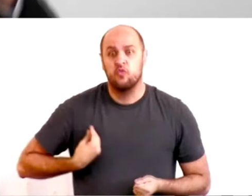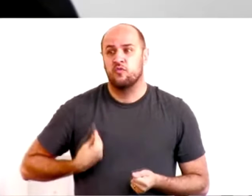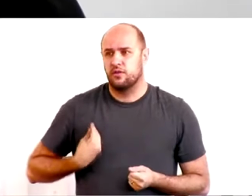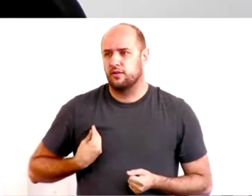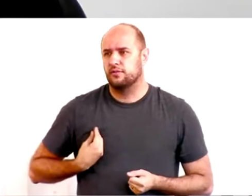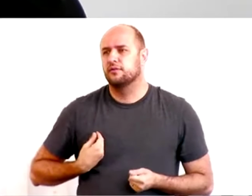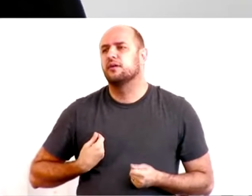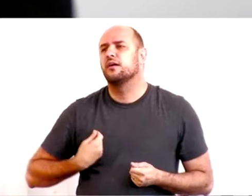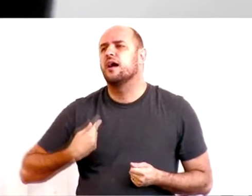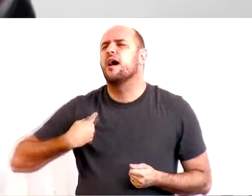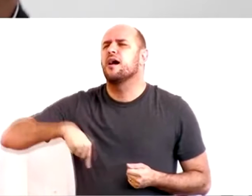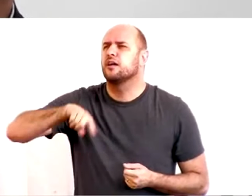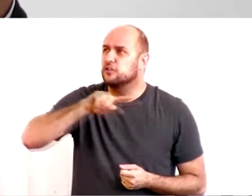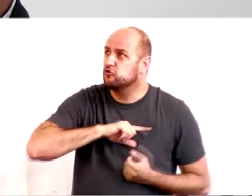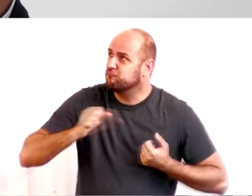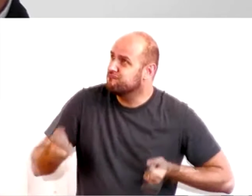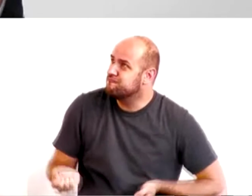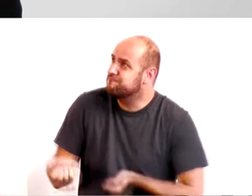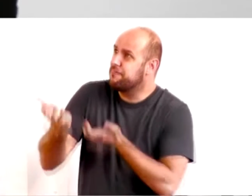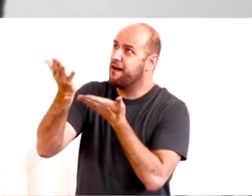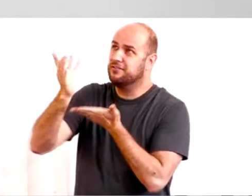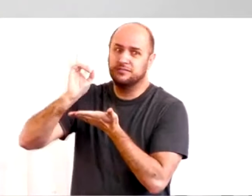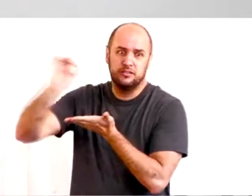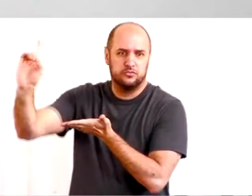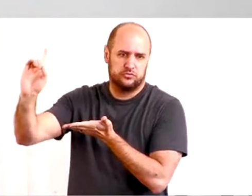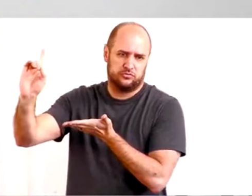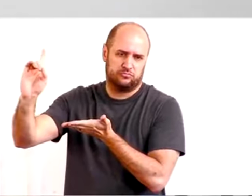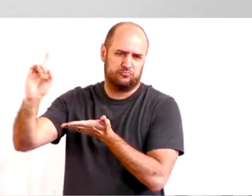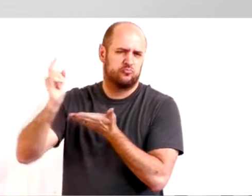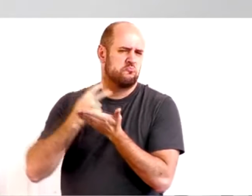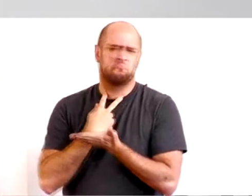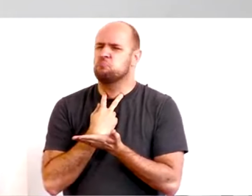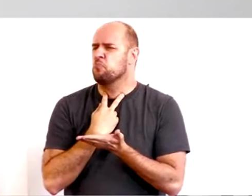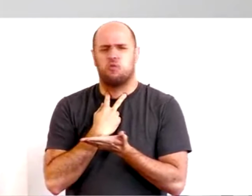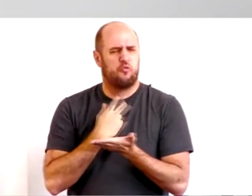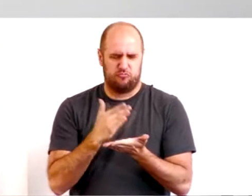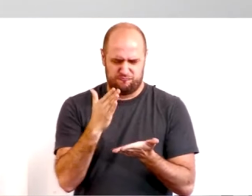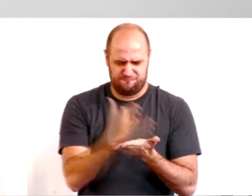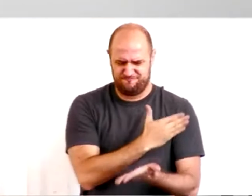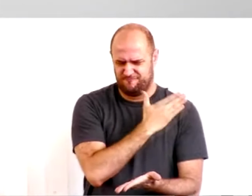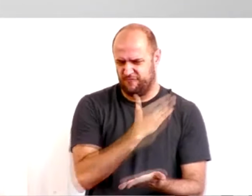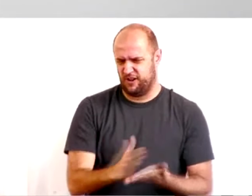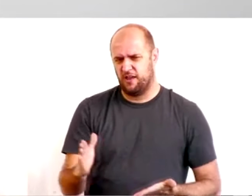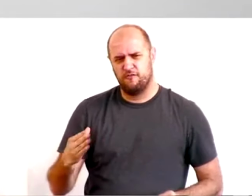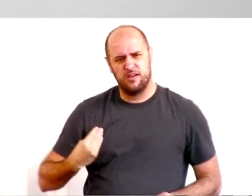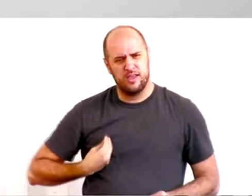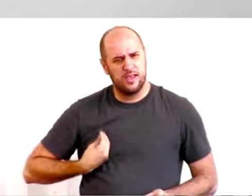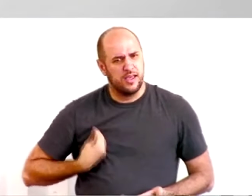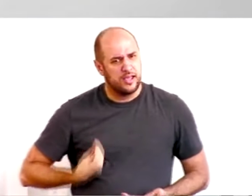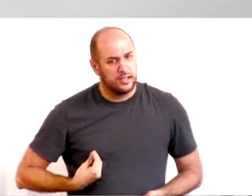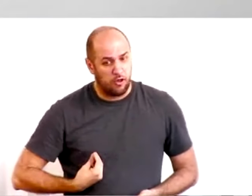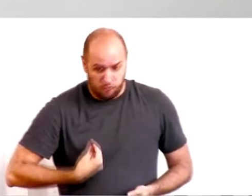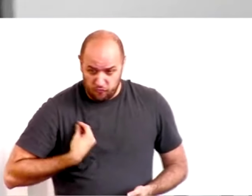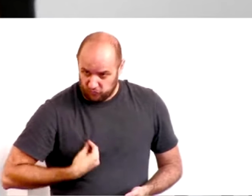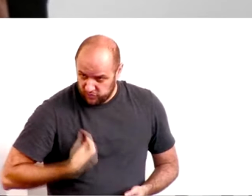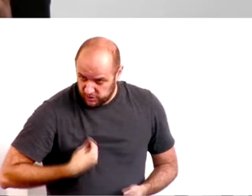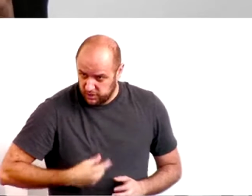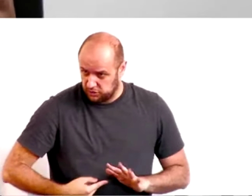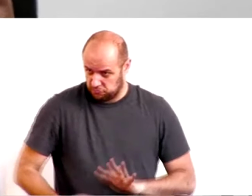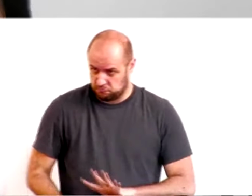devemos fazê-lo para Deus. Não deve haver uma divisão na nossa vida. A nossa vida